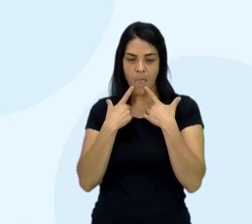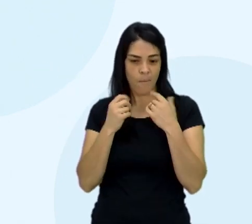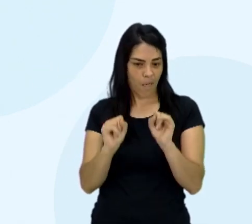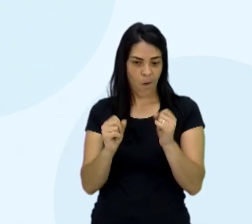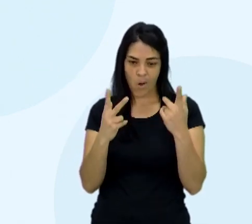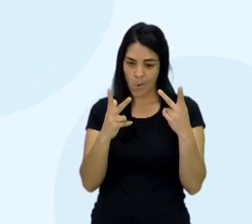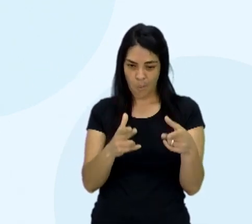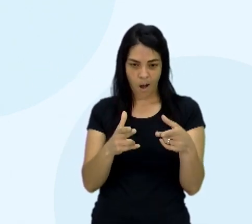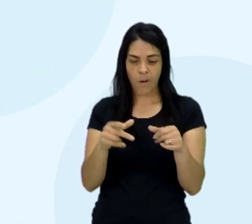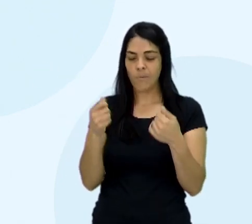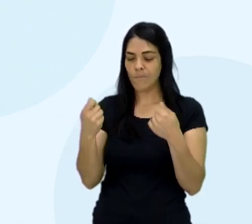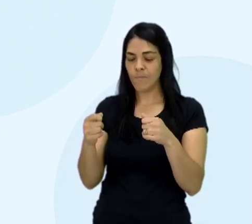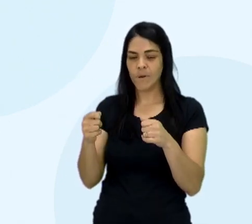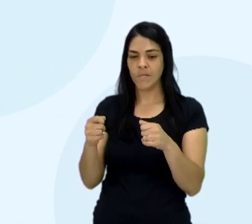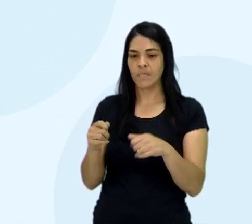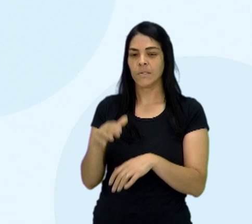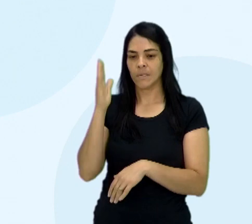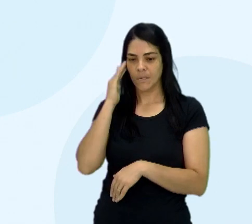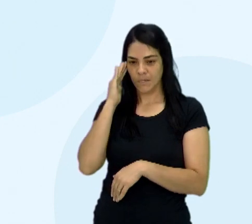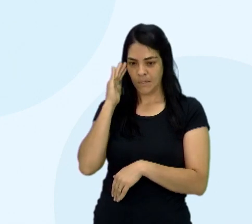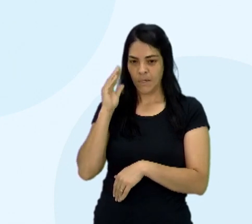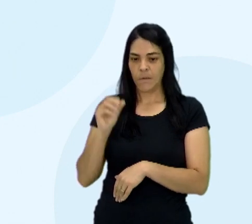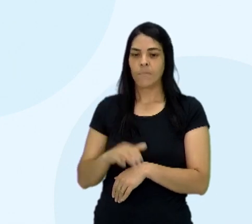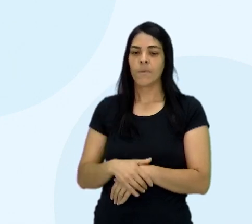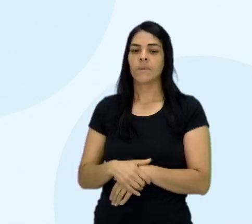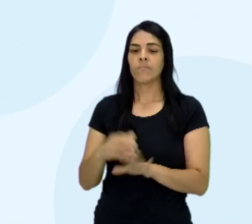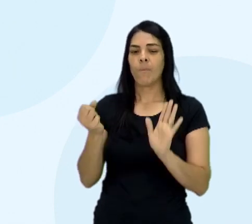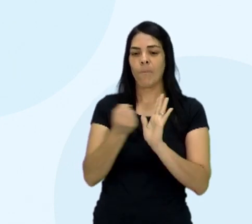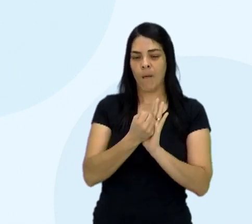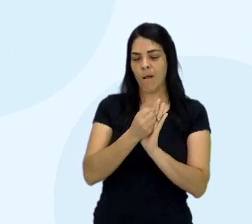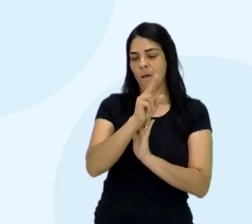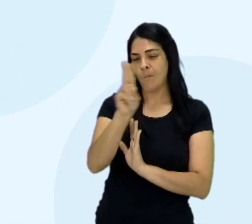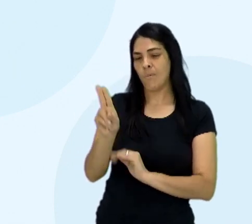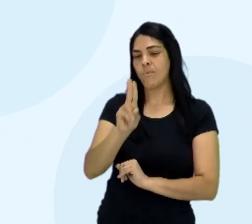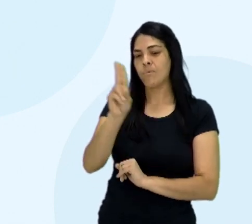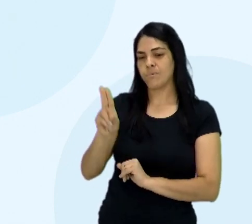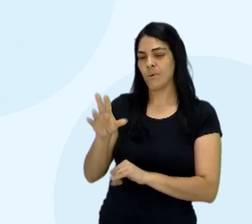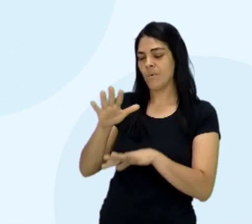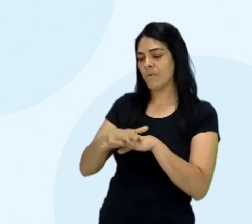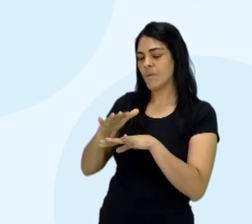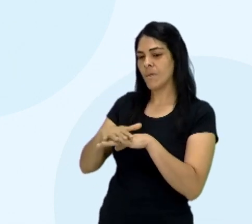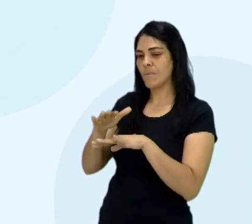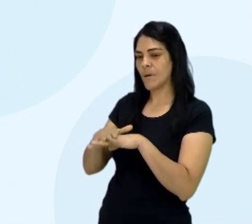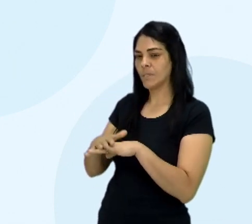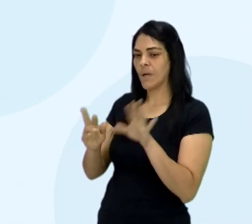escrever usando essa simbologia, tá? Então matematicamente a gente representa